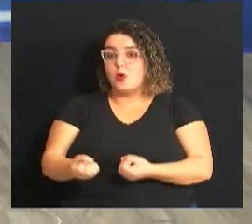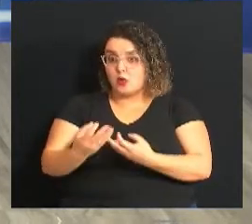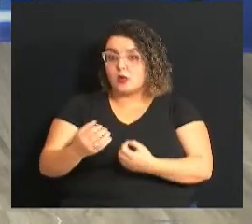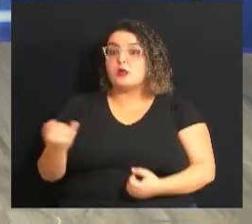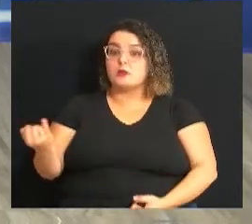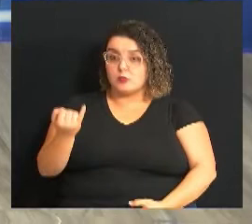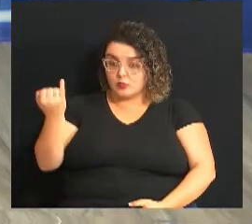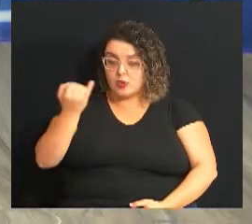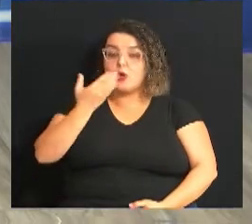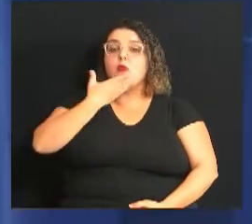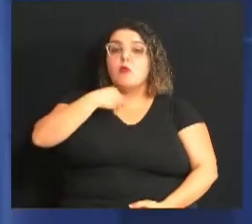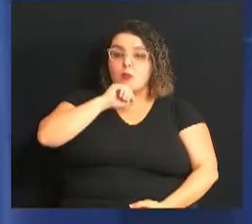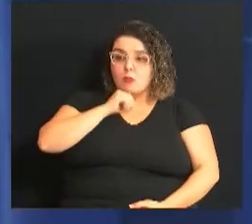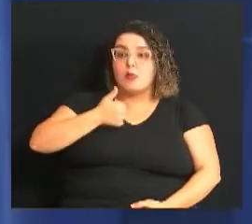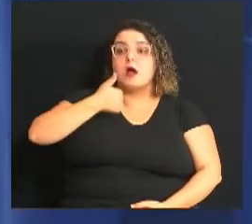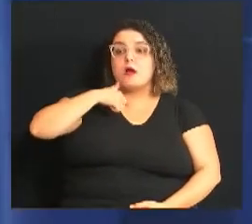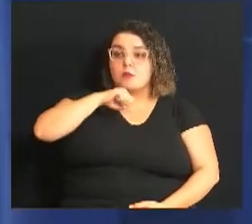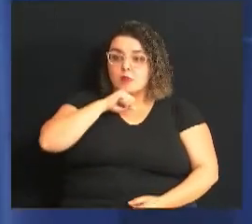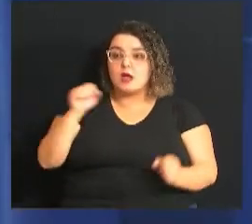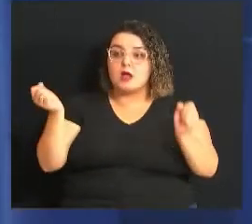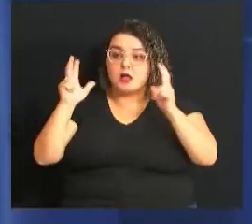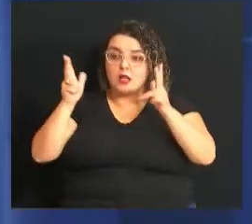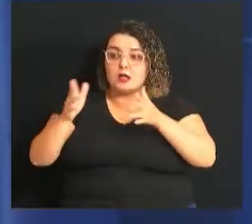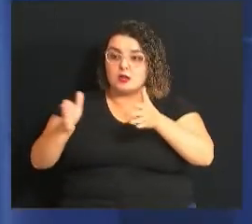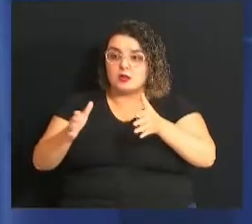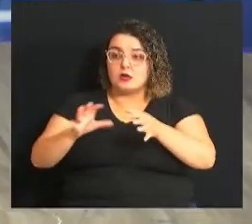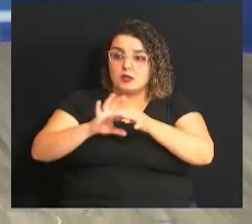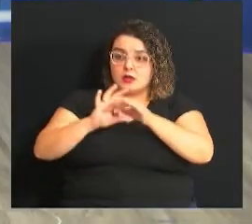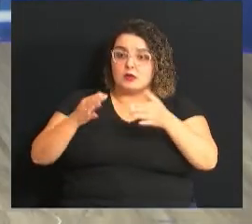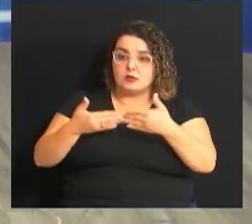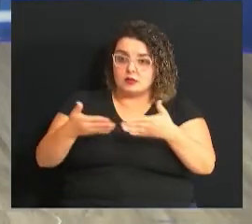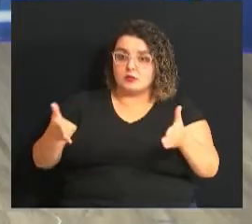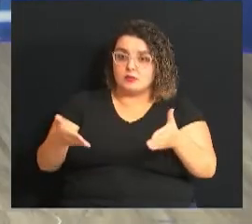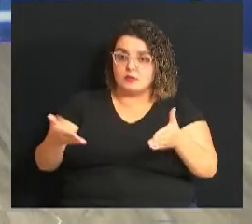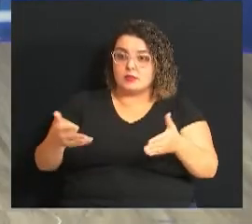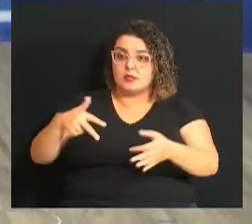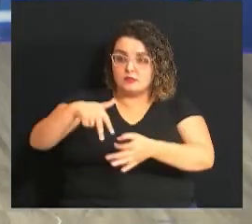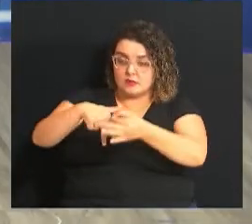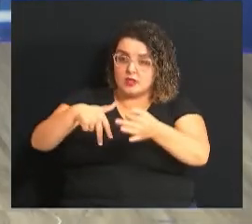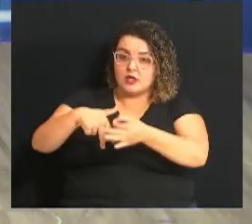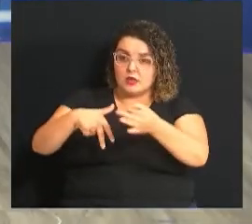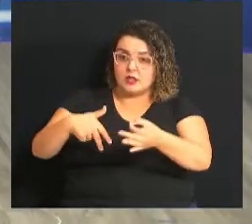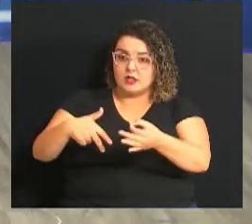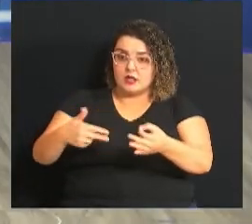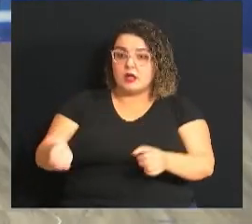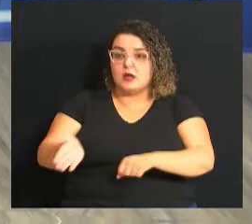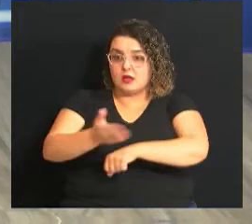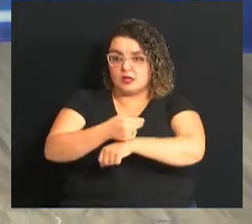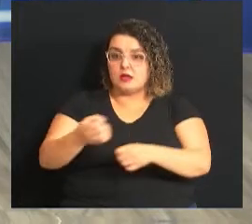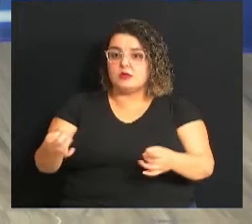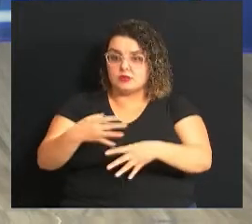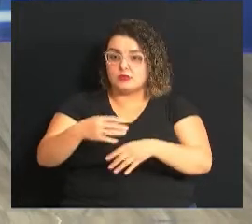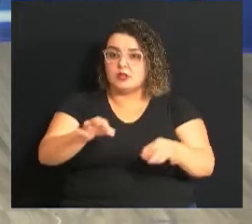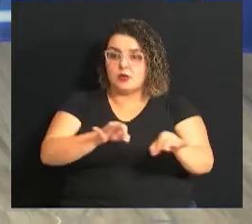importante os pais estarem atentos nesse momento, eu deixo esse instante aqui para você antes da gente encerrar o nosso